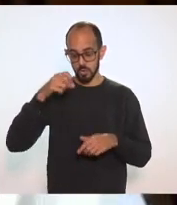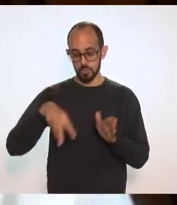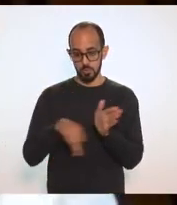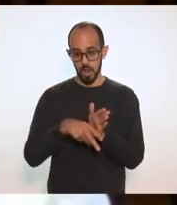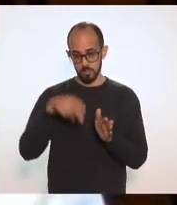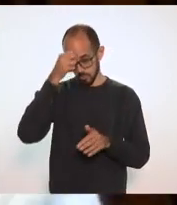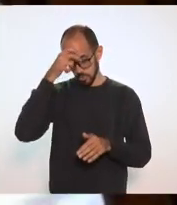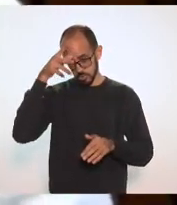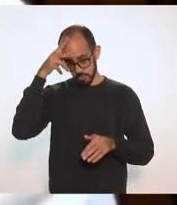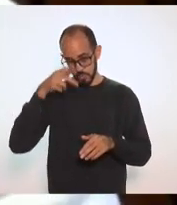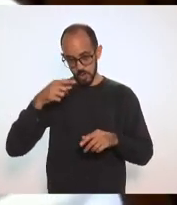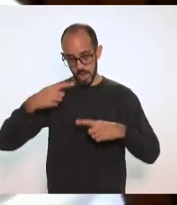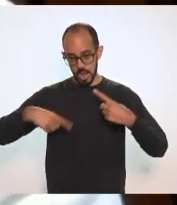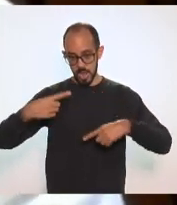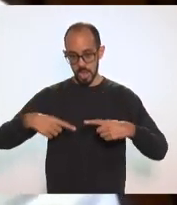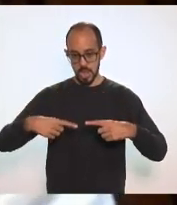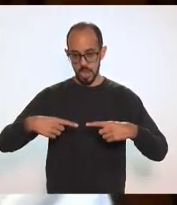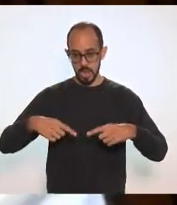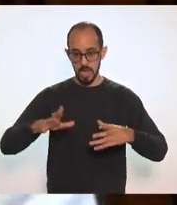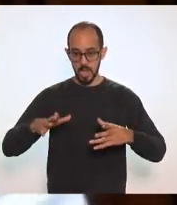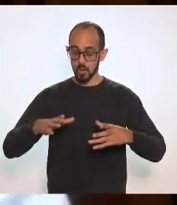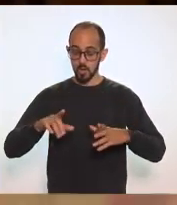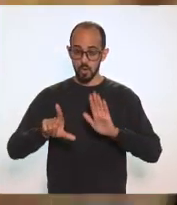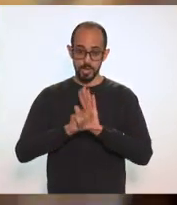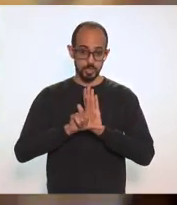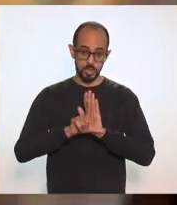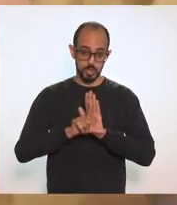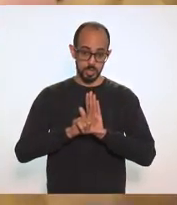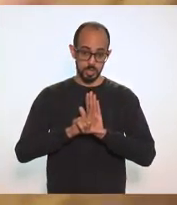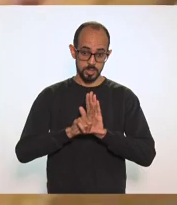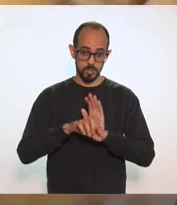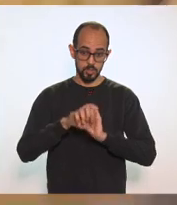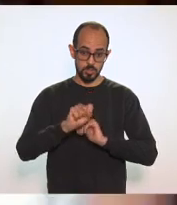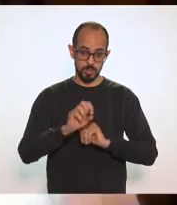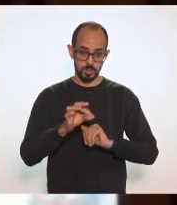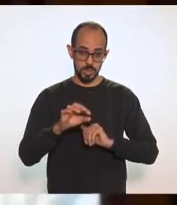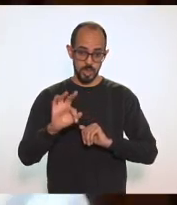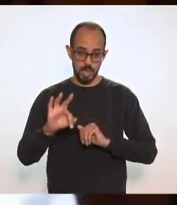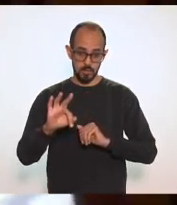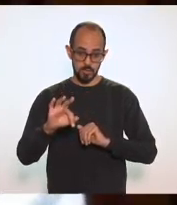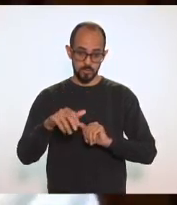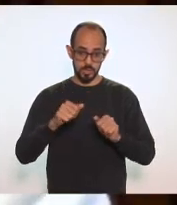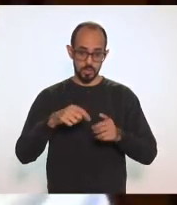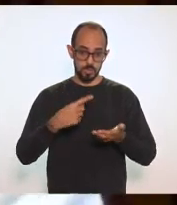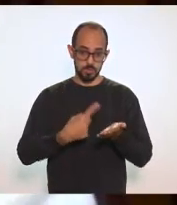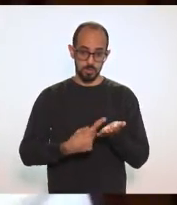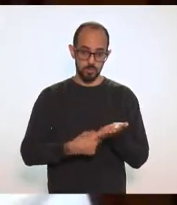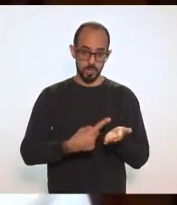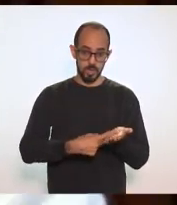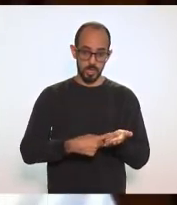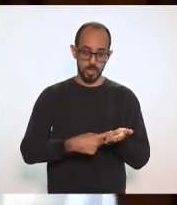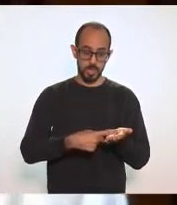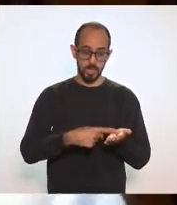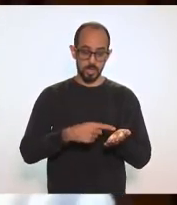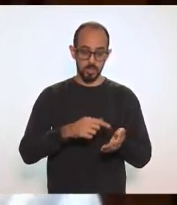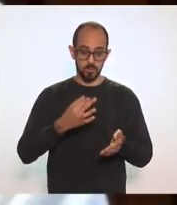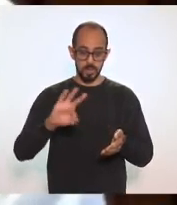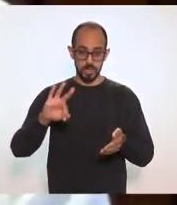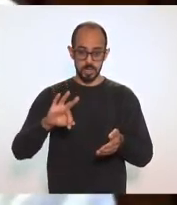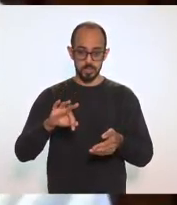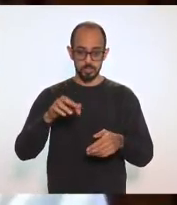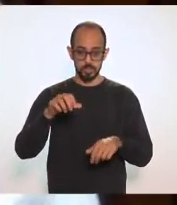lei é concorrente. Inclusive, o STF prevê competência concorrente federativa, estadual e municipal. Não